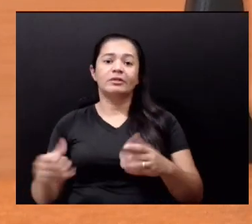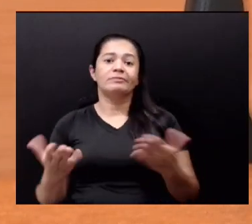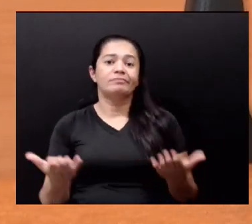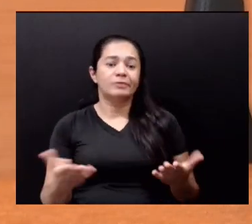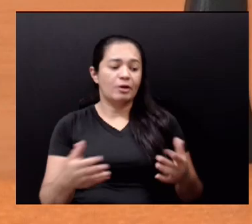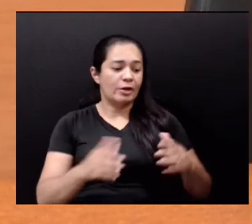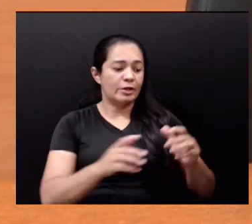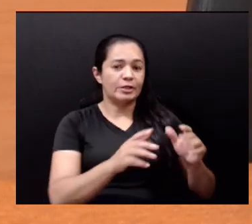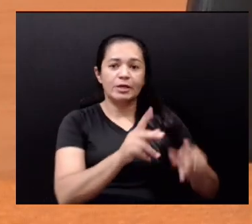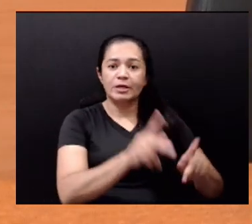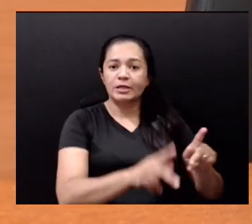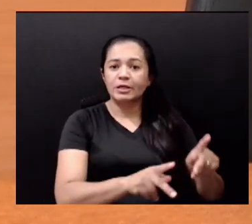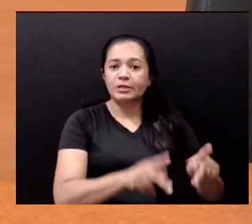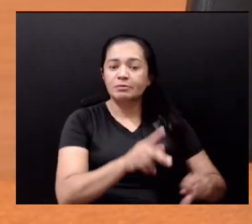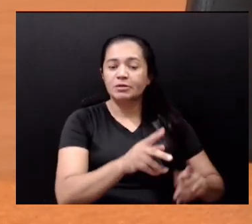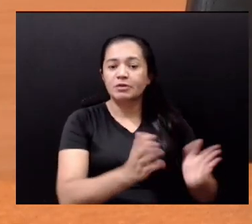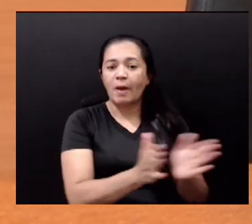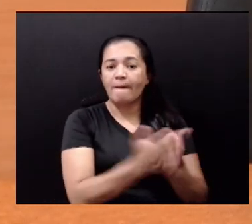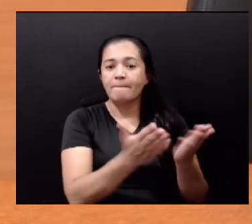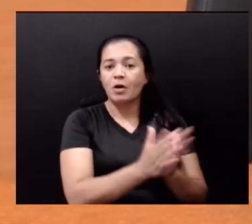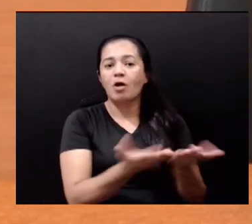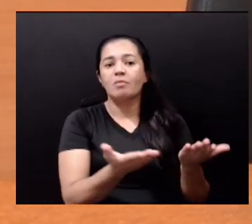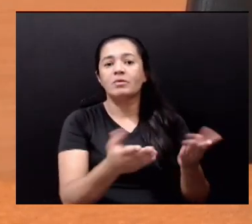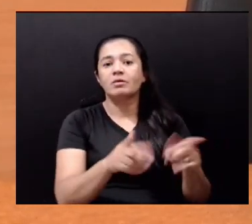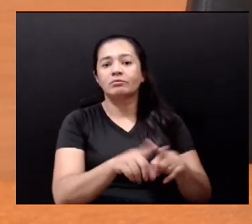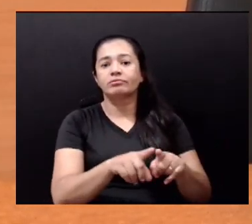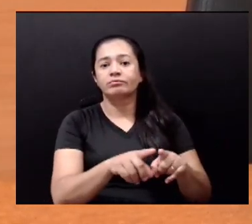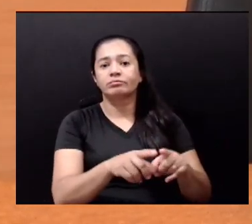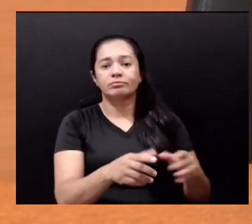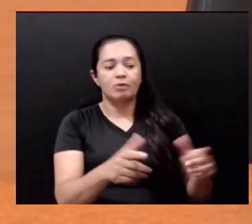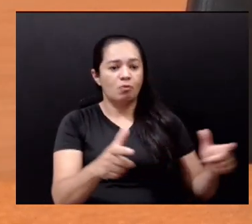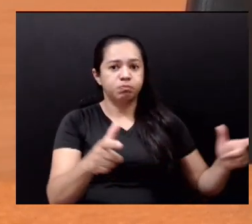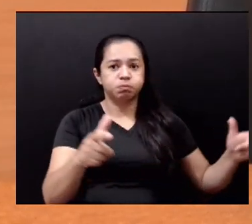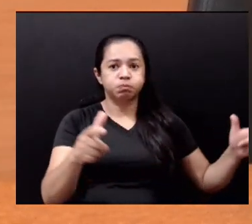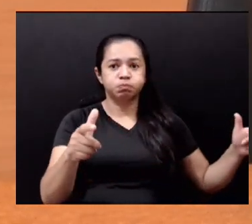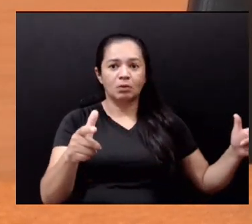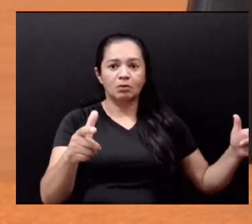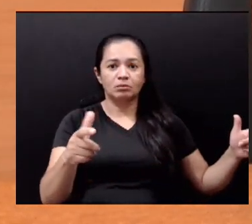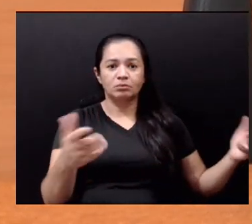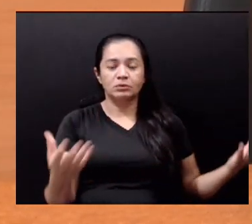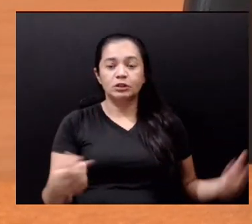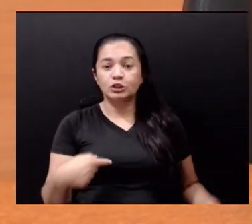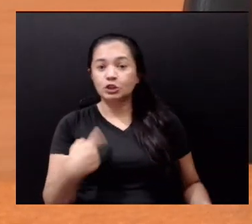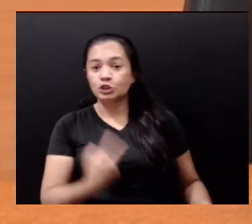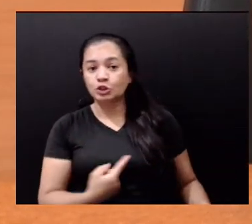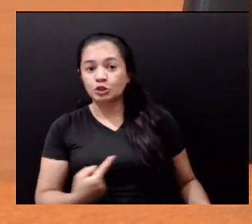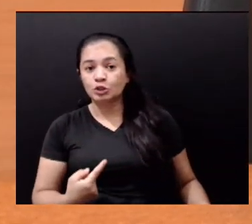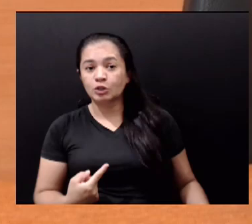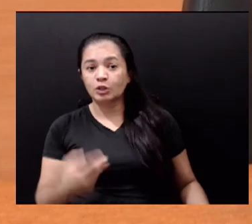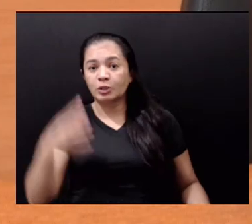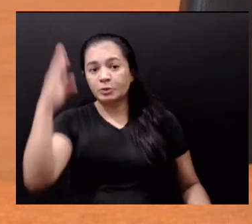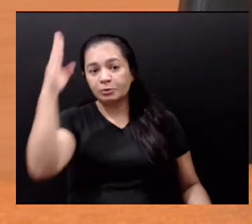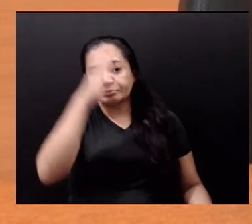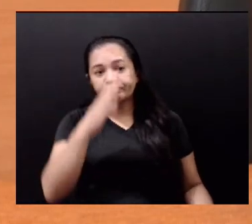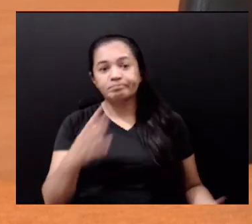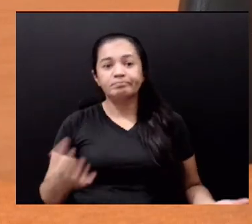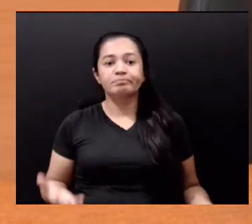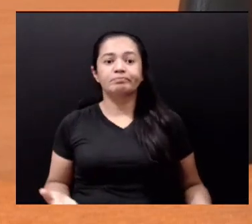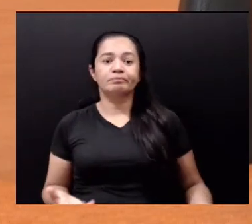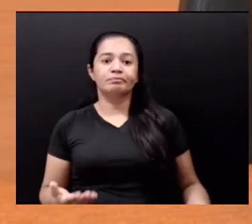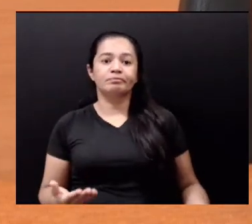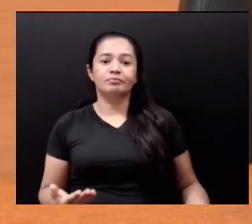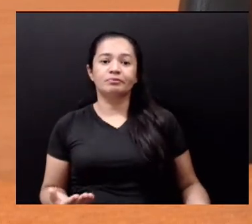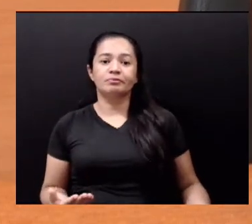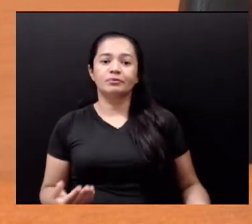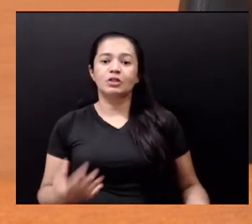mundo, sobretudo na periferia do capitalismo, que aí entramos nós, Brasil, periferia do capitalismo, né, e que nós sentimos